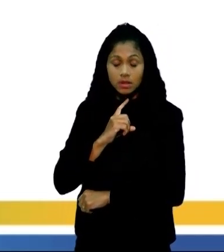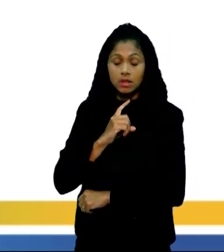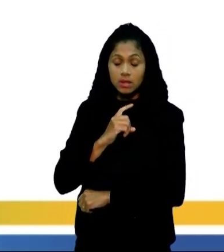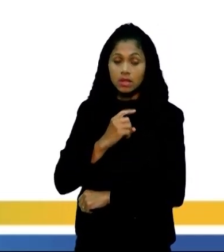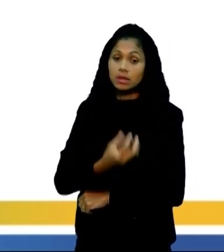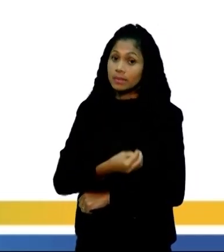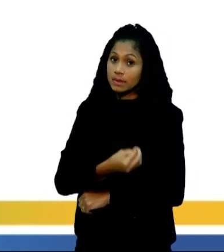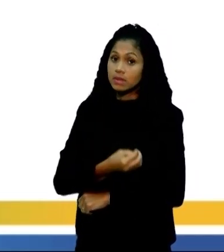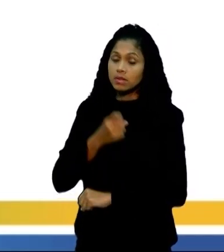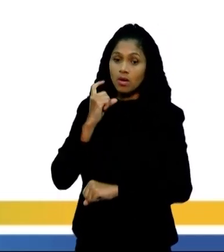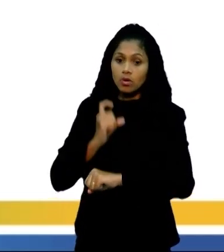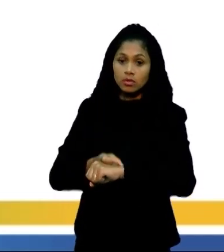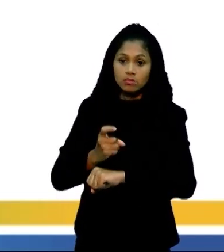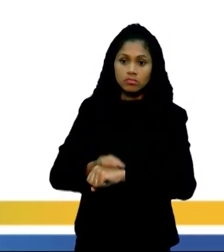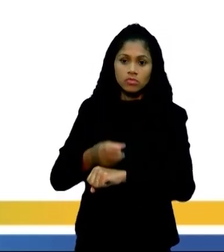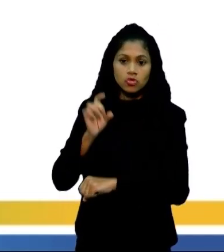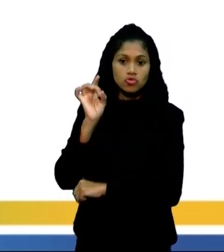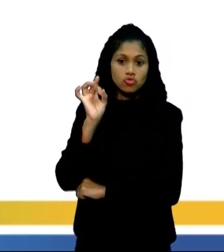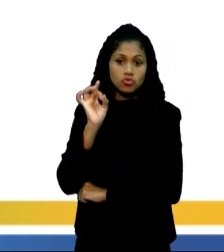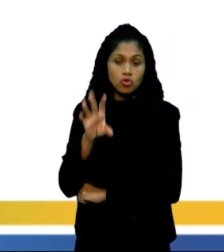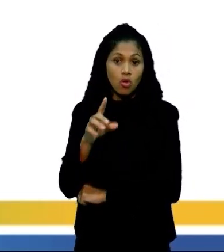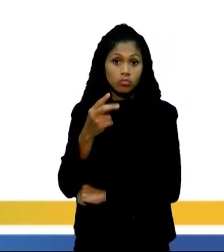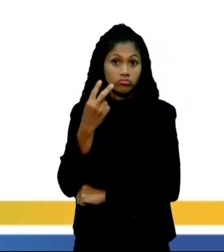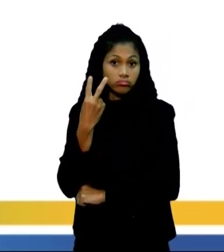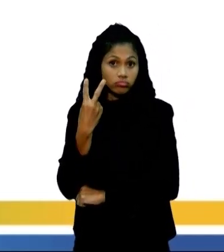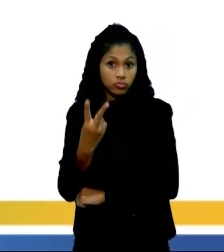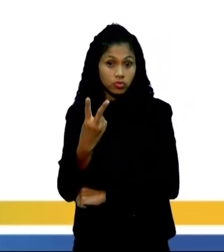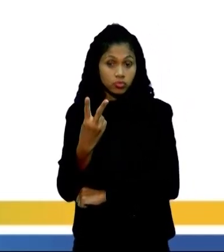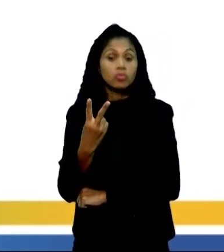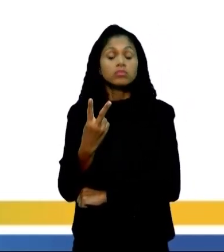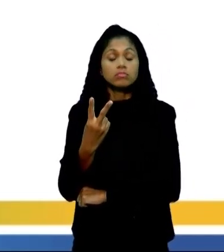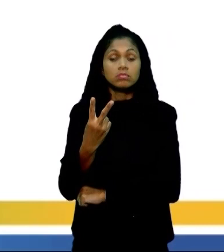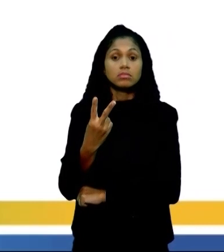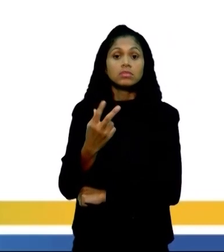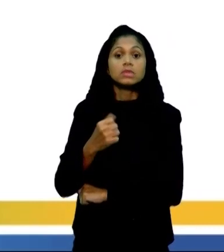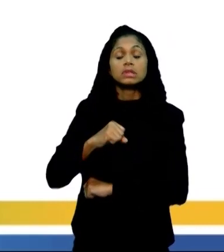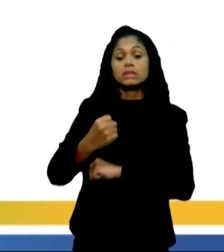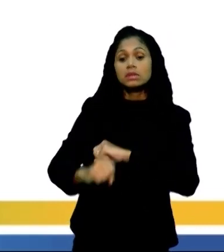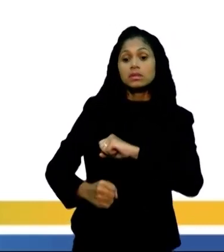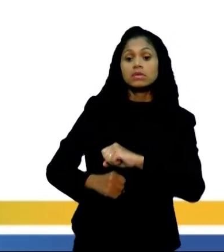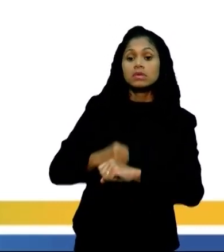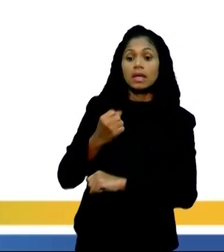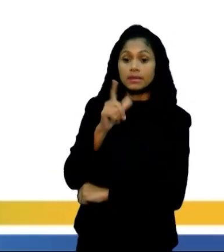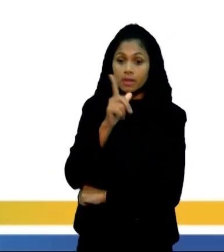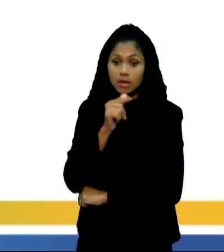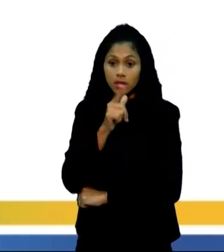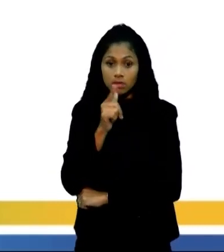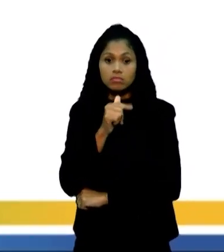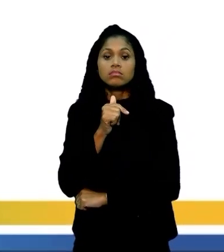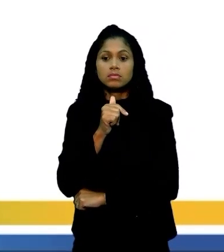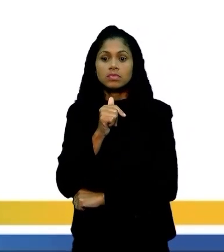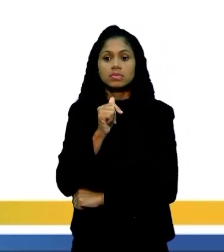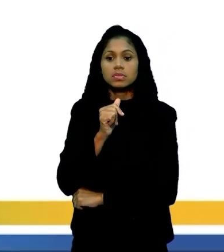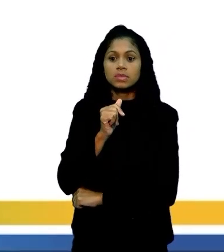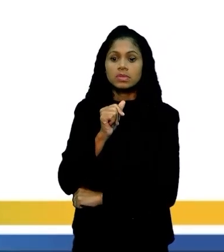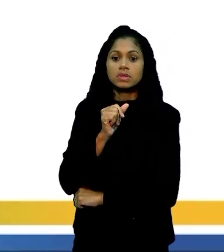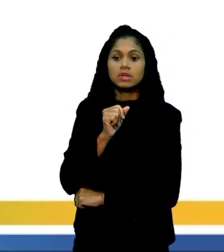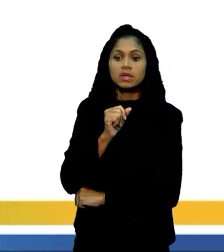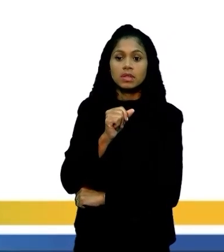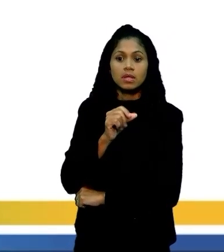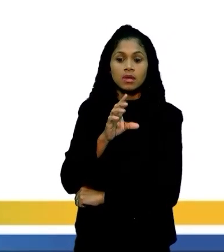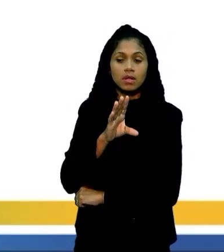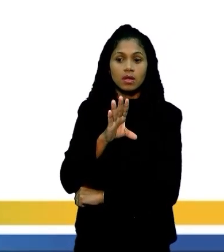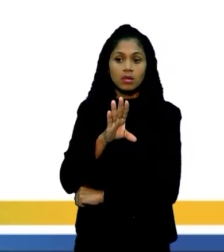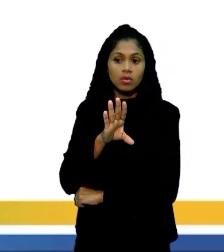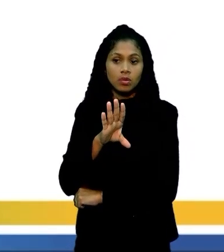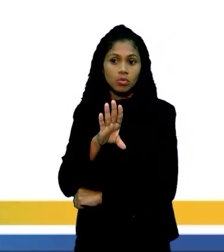Só tem 2 átomos que é encontrado na natureza na sua forma líquida, que é o mercúrio, é um metal, né? Uma exceção aí dos